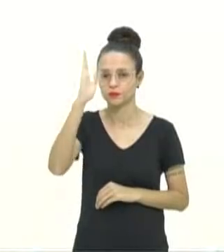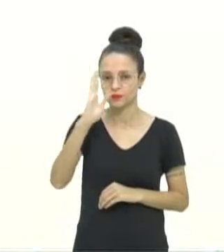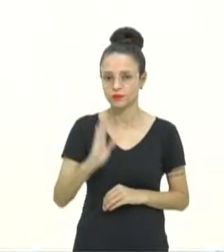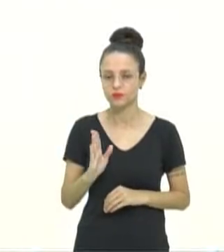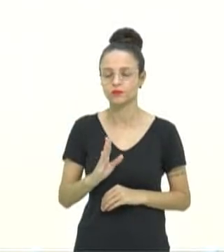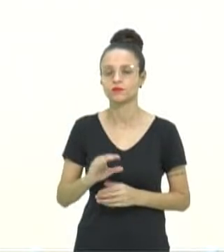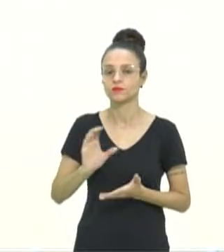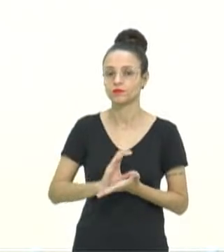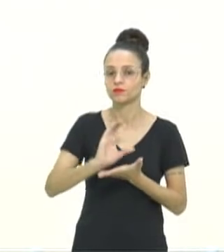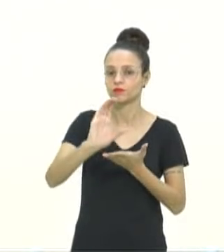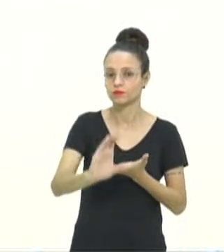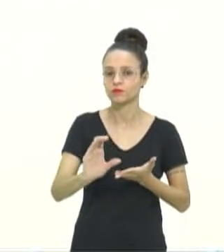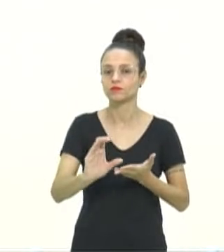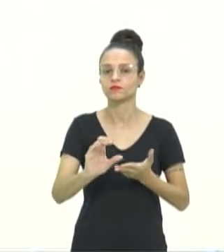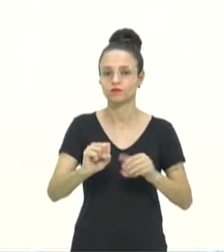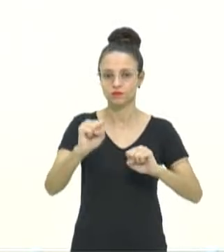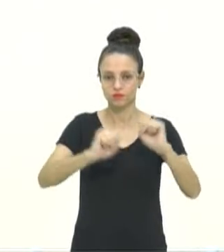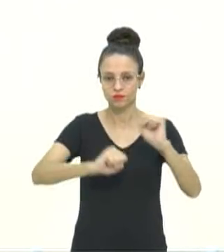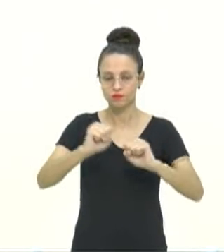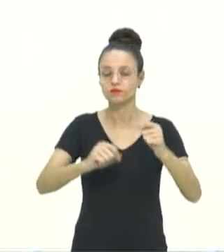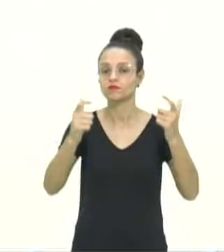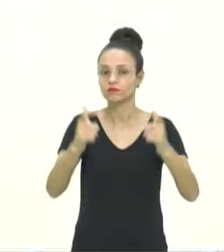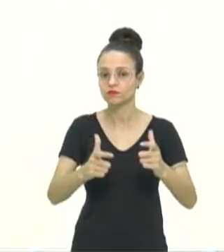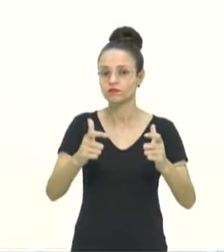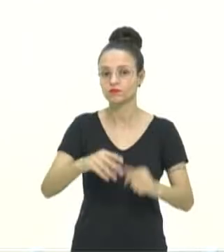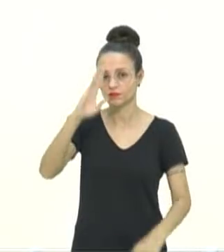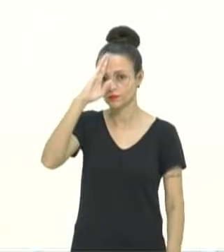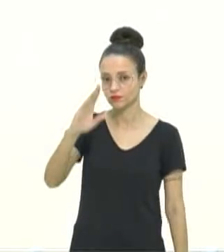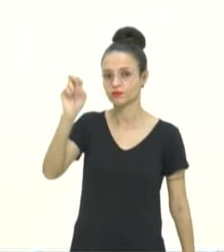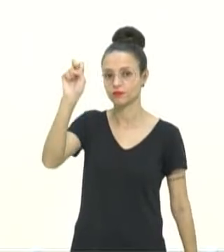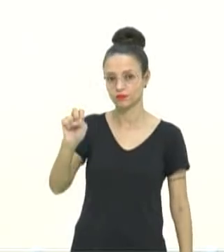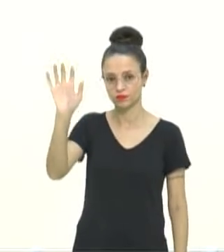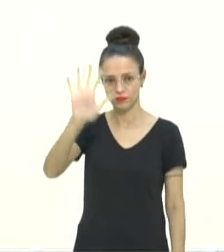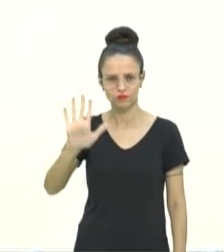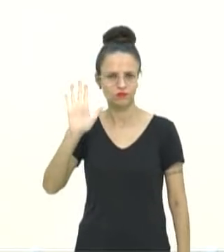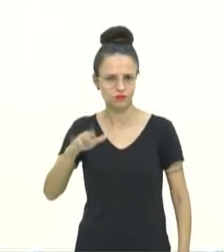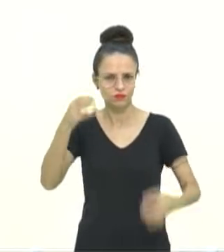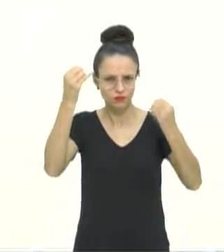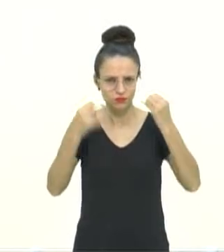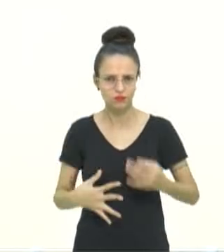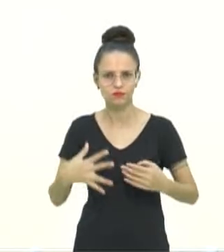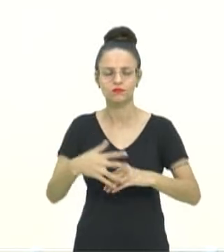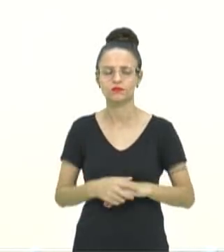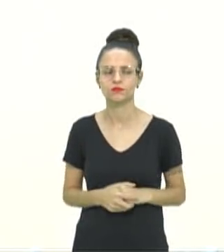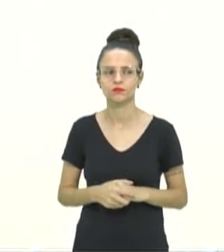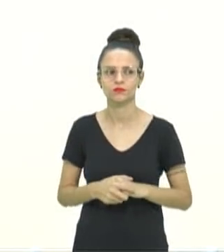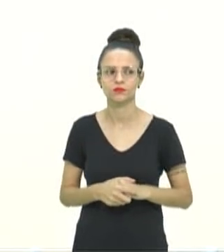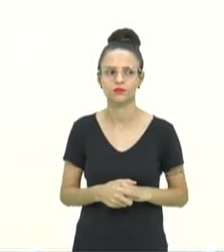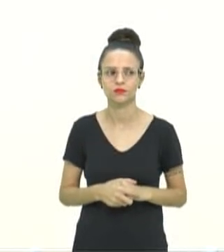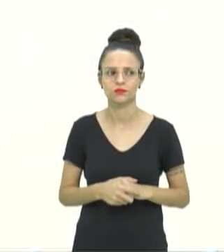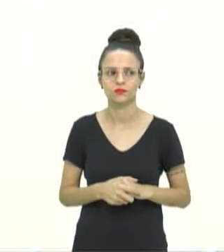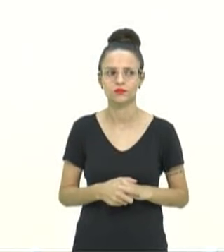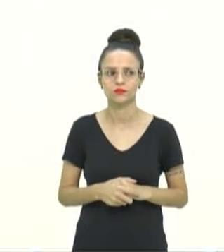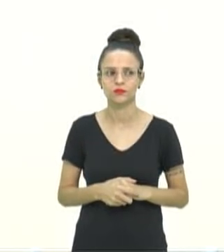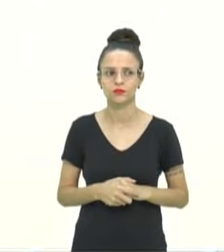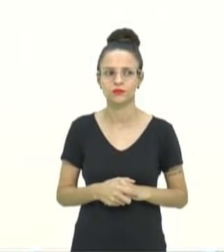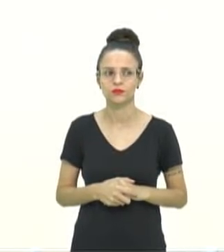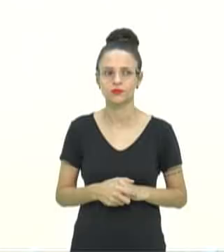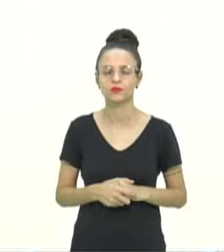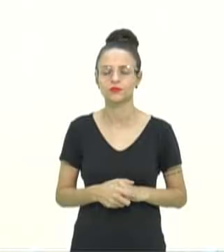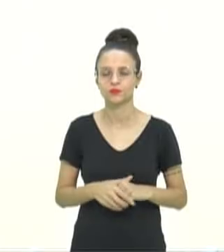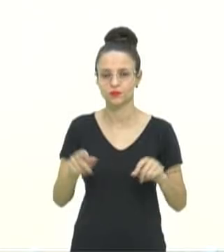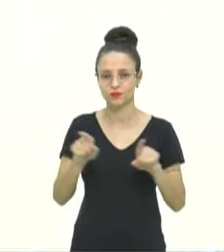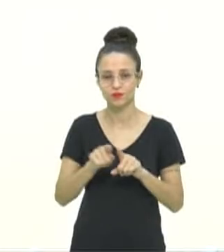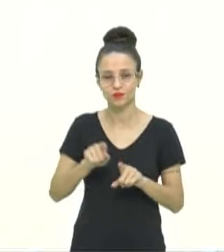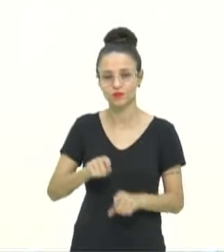os investimentos na indústria concentrou-se onde? Na região sudeste, nós já falamos um pouquinho e vamos falar mais ao longo das nossas aulas aí,